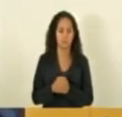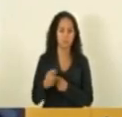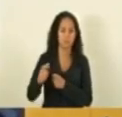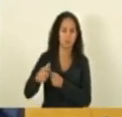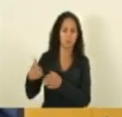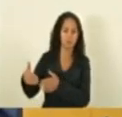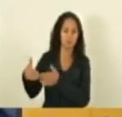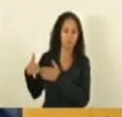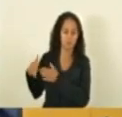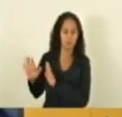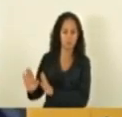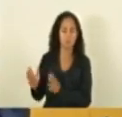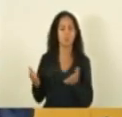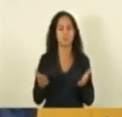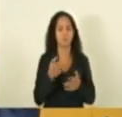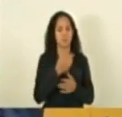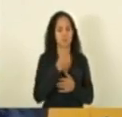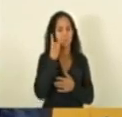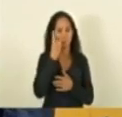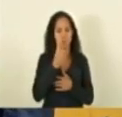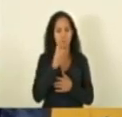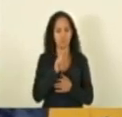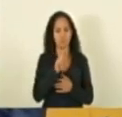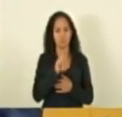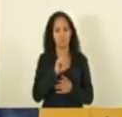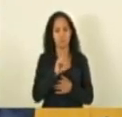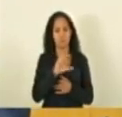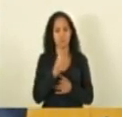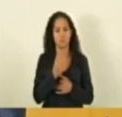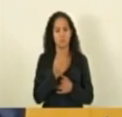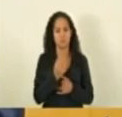Licenciado, deputado José Rocha Esmeraldo.